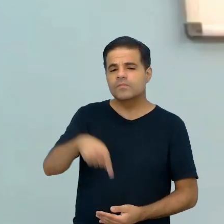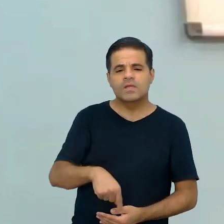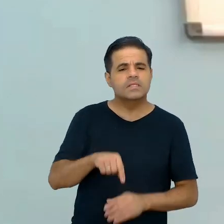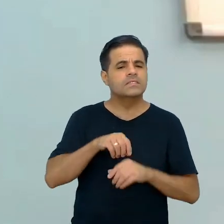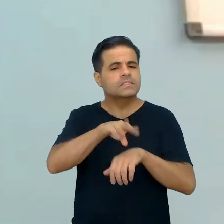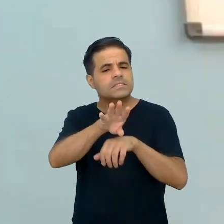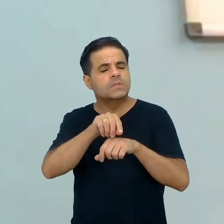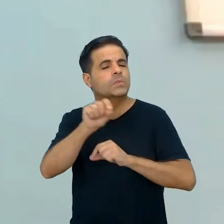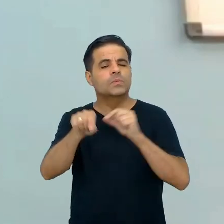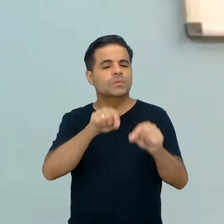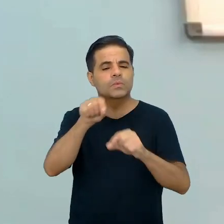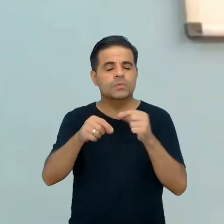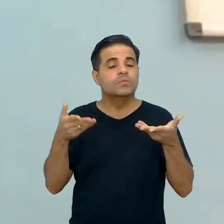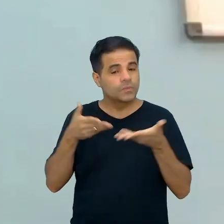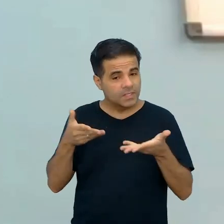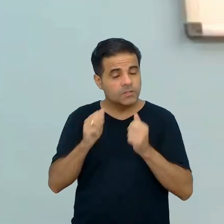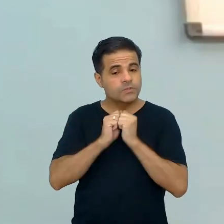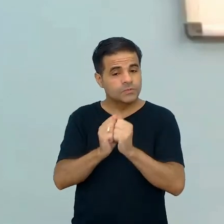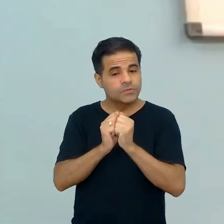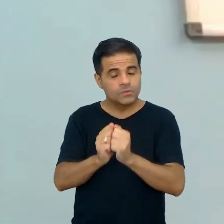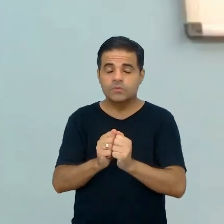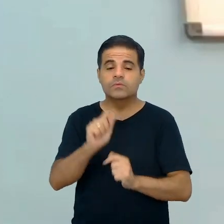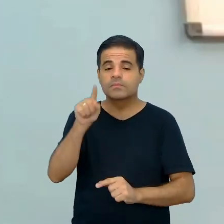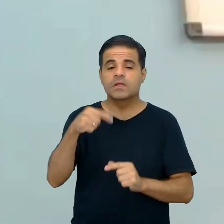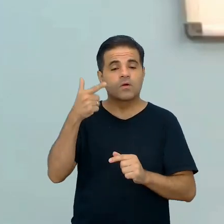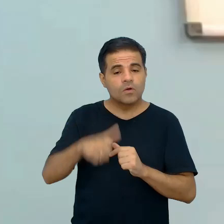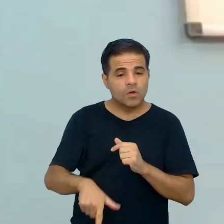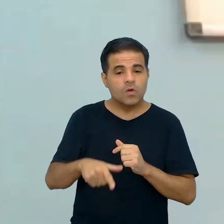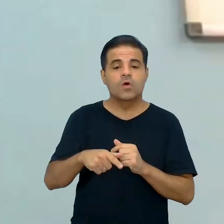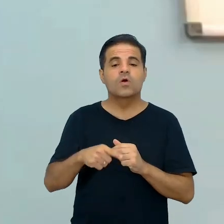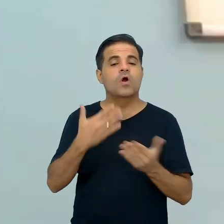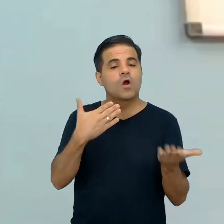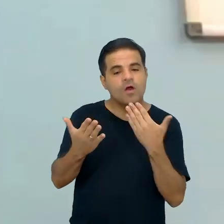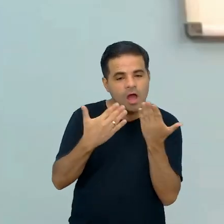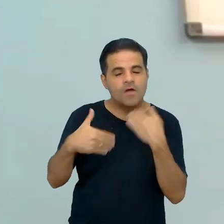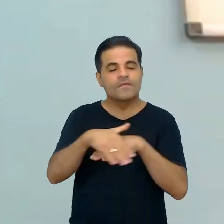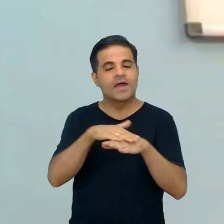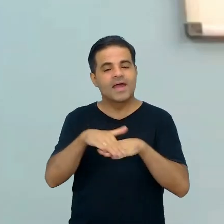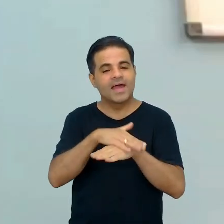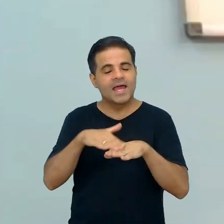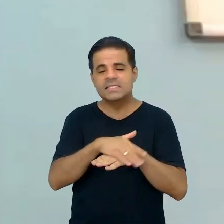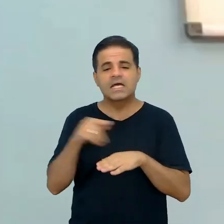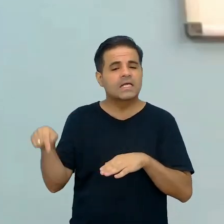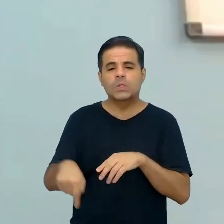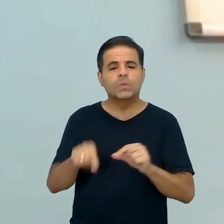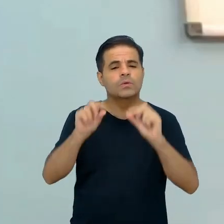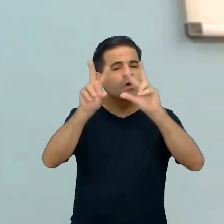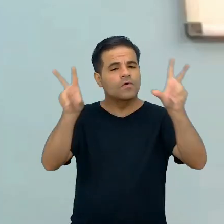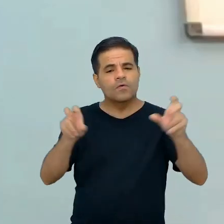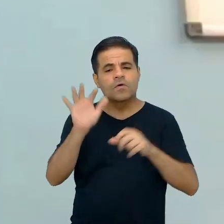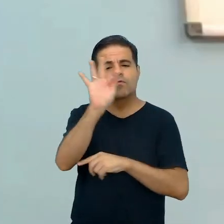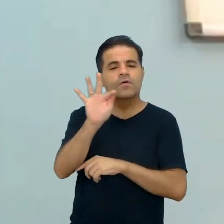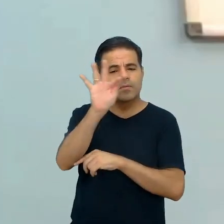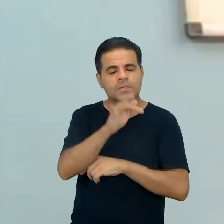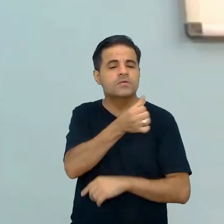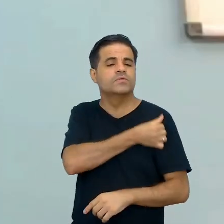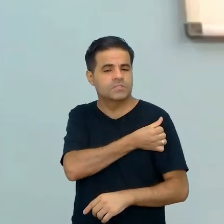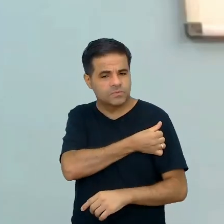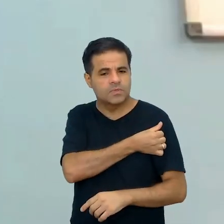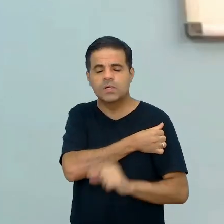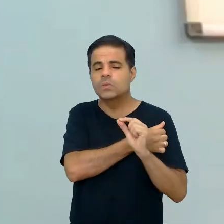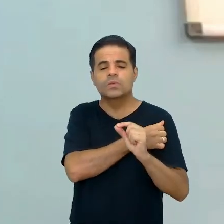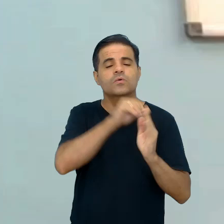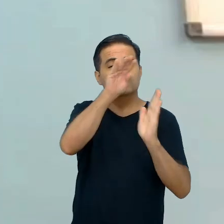com vocês, estou aqui com vocês, para mais uma conversa, desta vez em uma formação do sexto ano